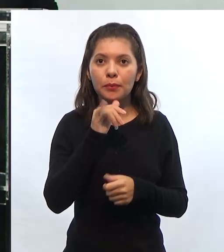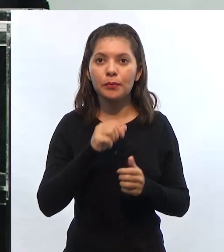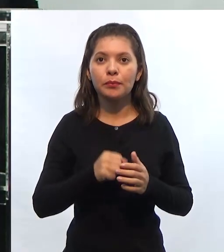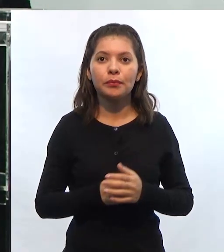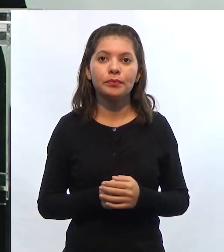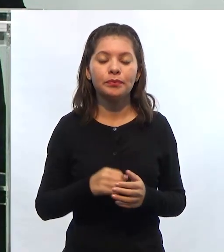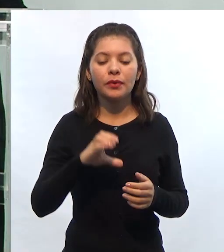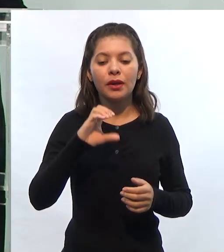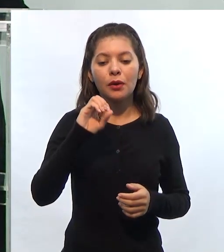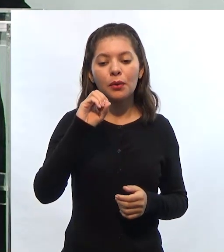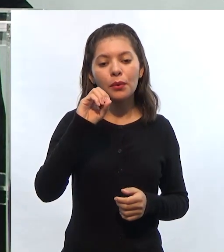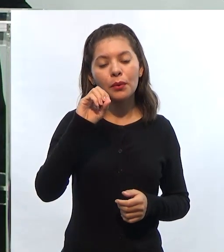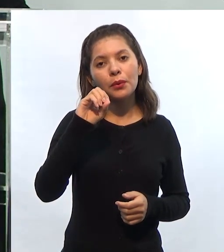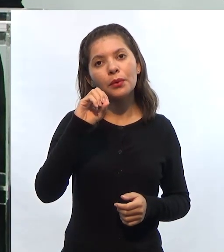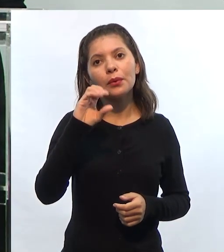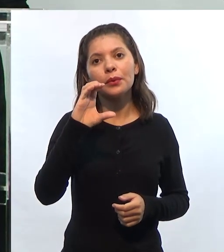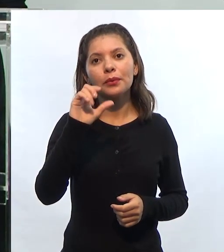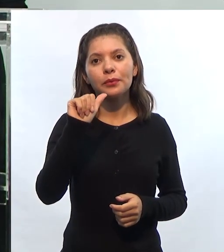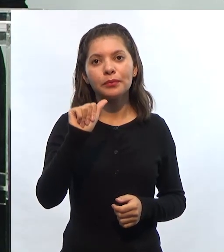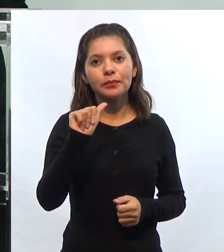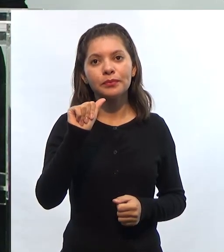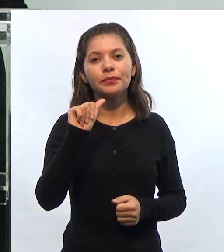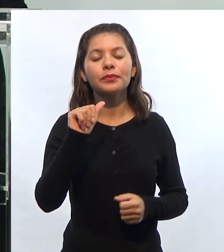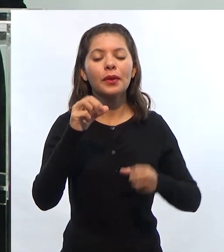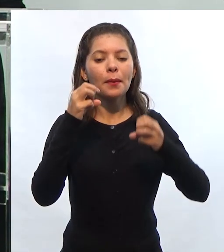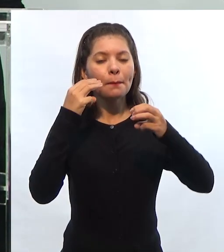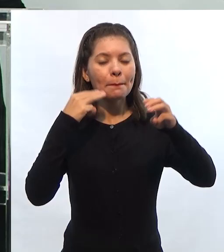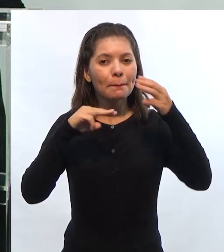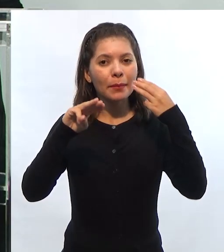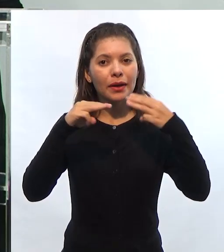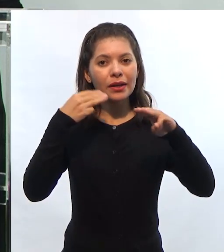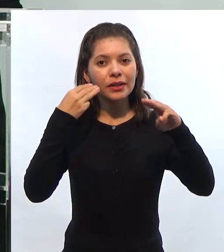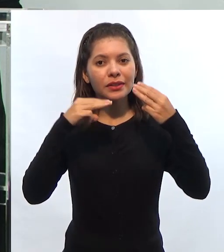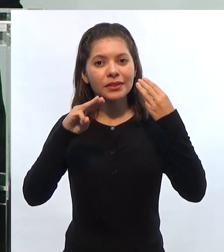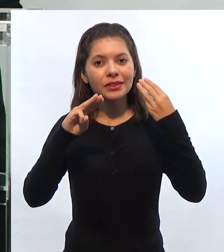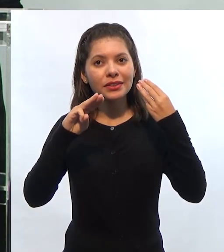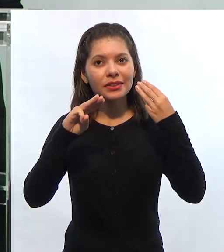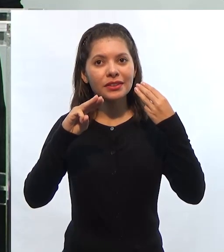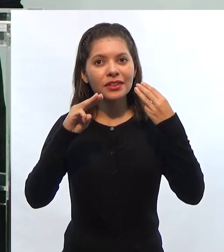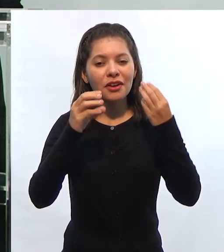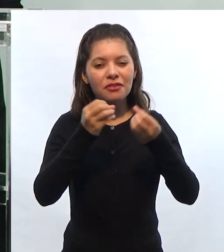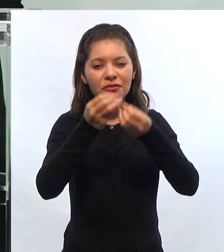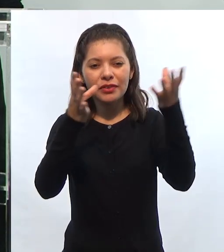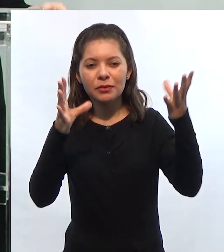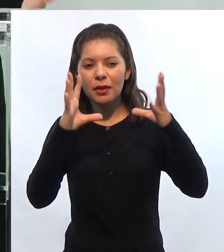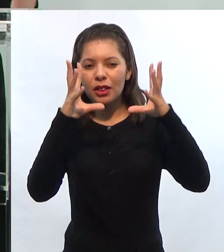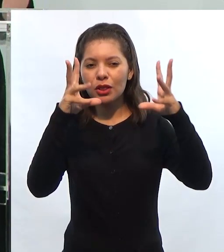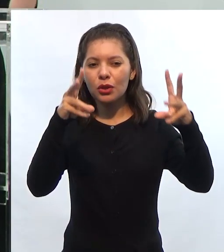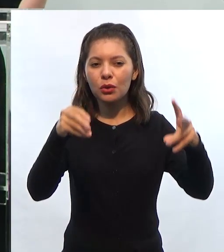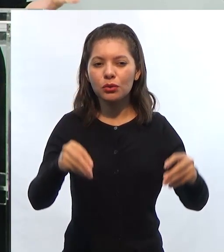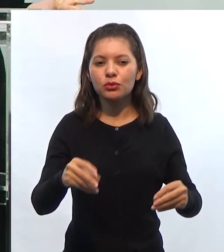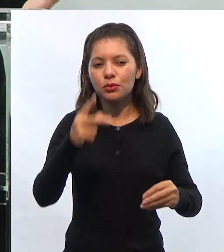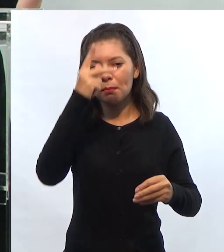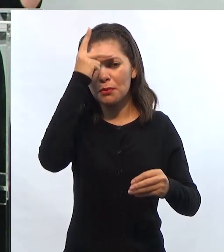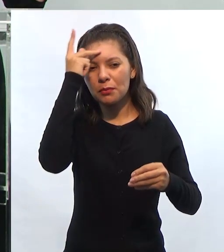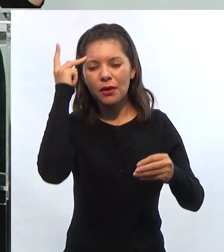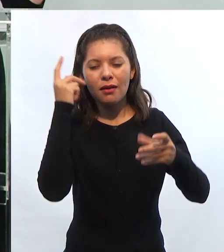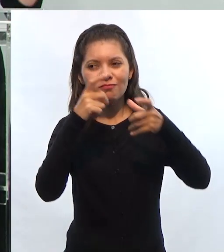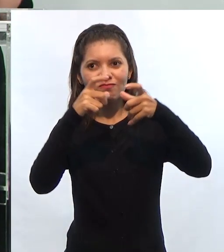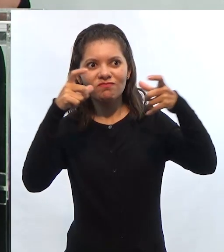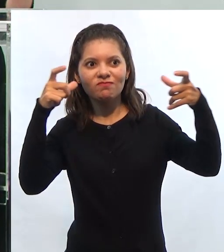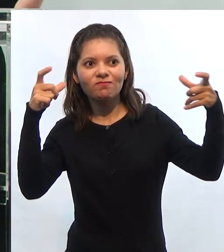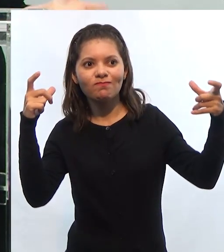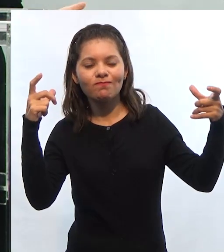exemplo disso seja a Coca-Cola, né? Que ela ainda tem esse marketing de massa, que ela ainda vende para todo mundo, né? O público